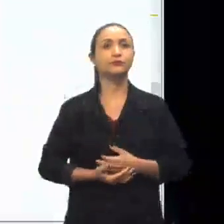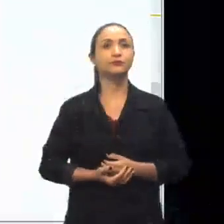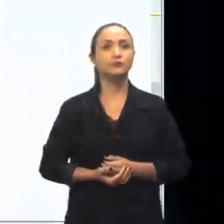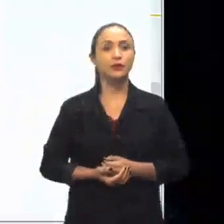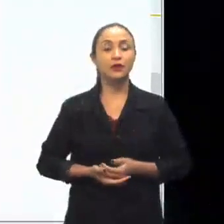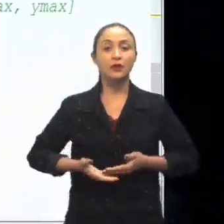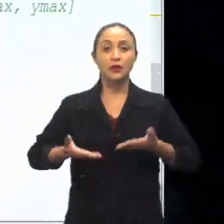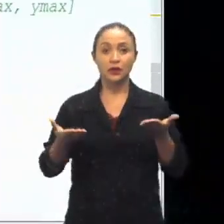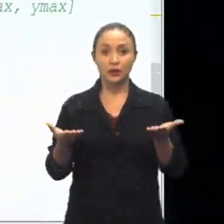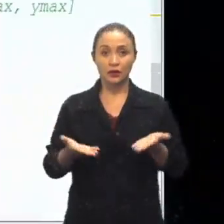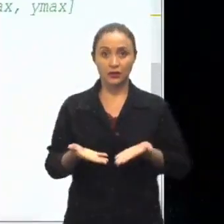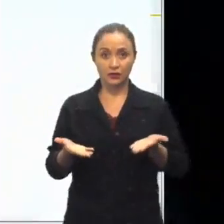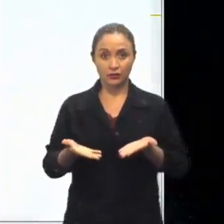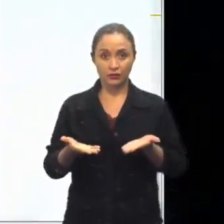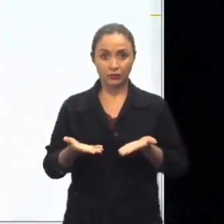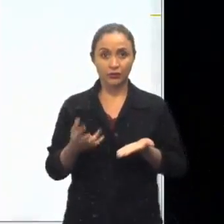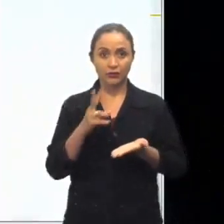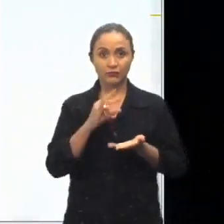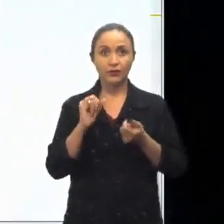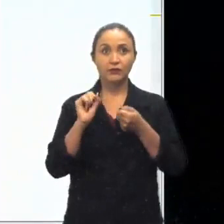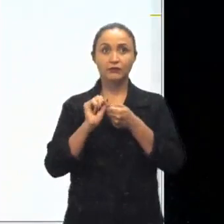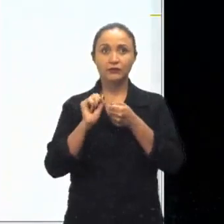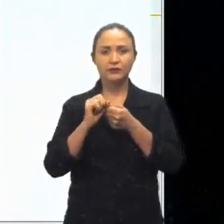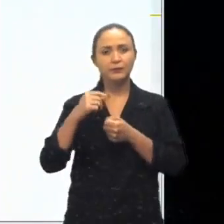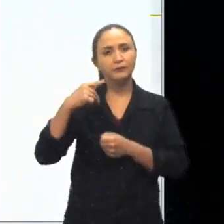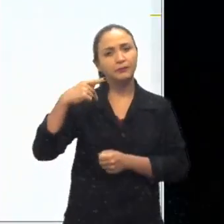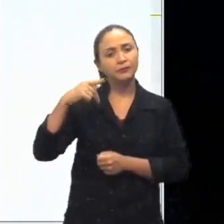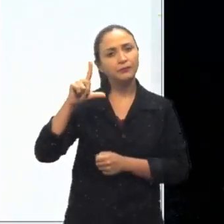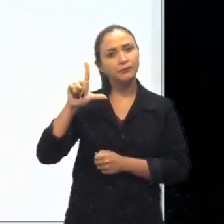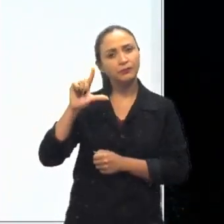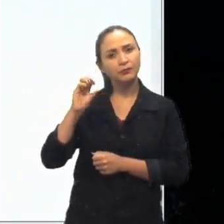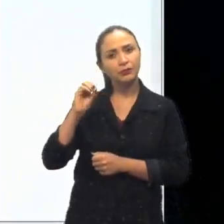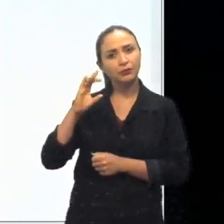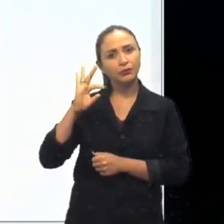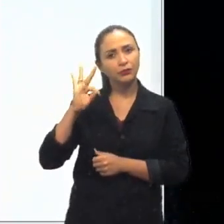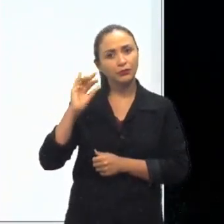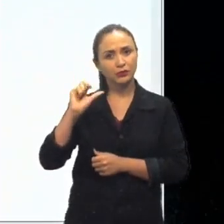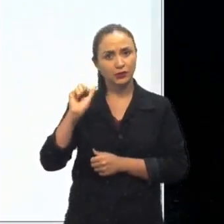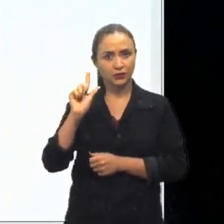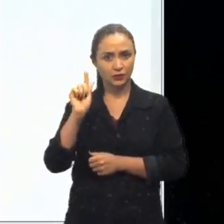E agora a gente faz a plotagem